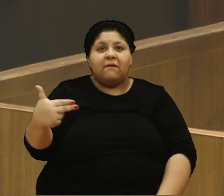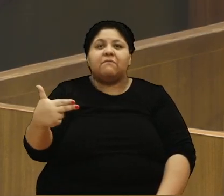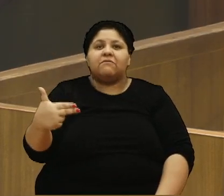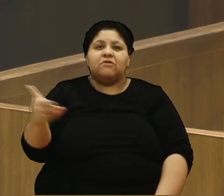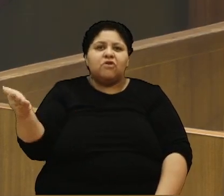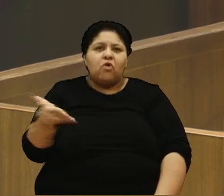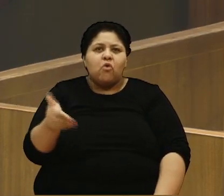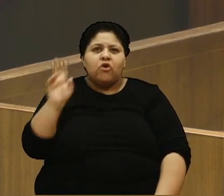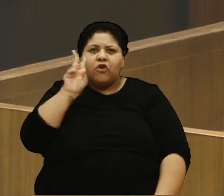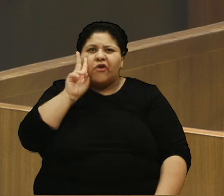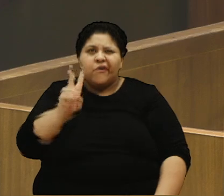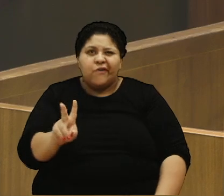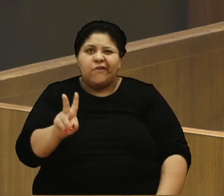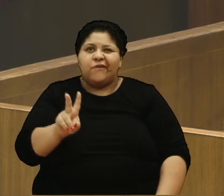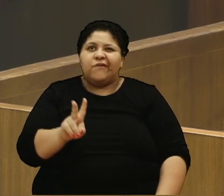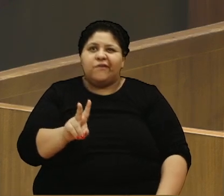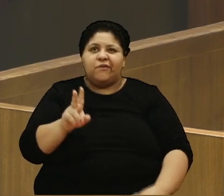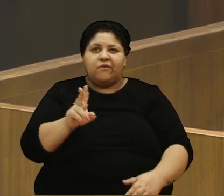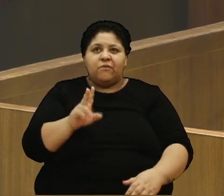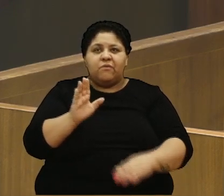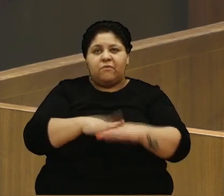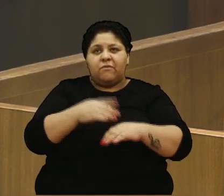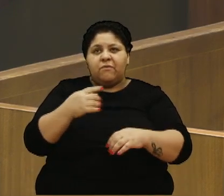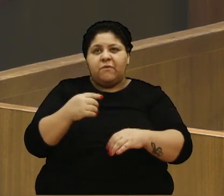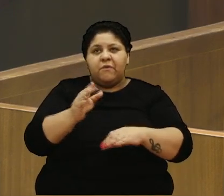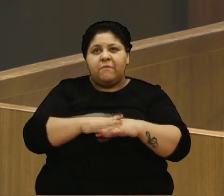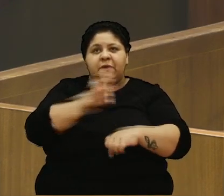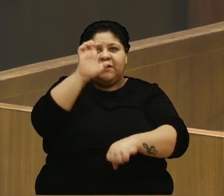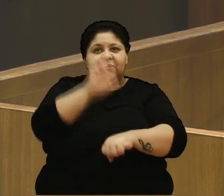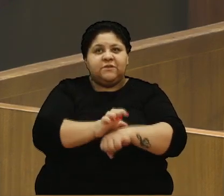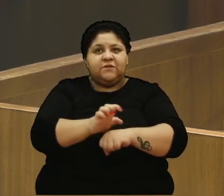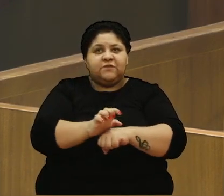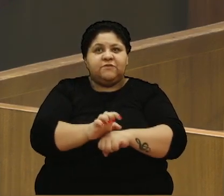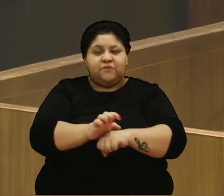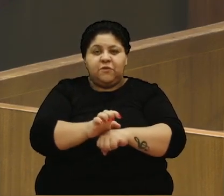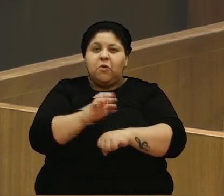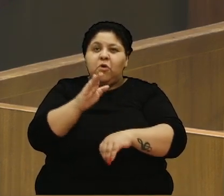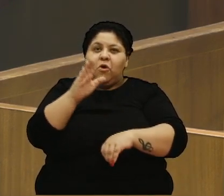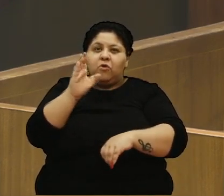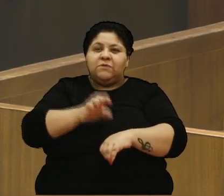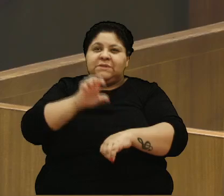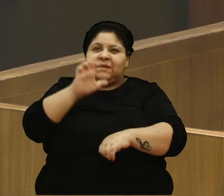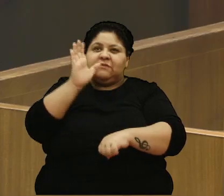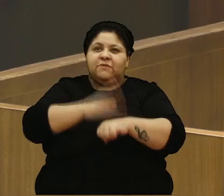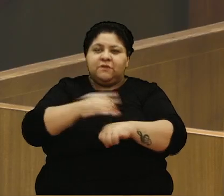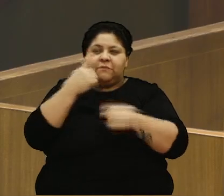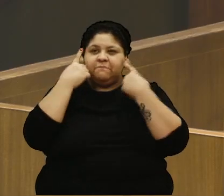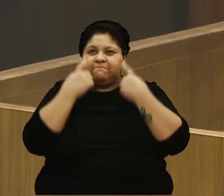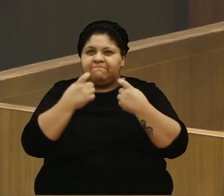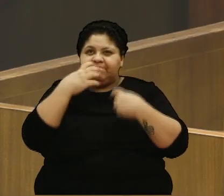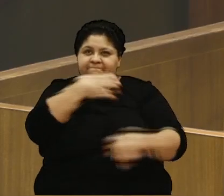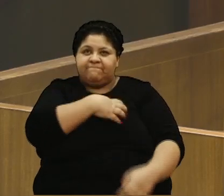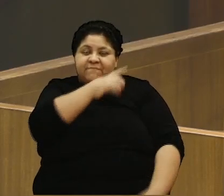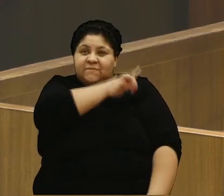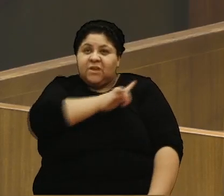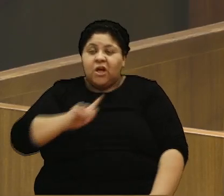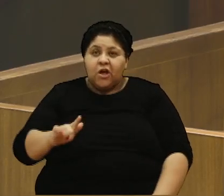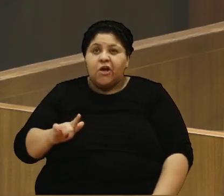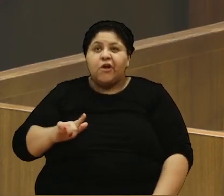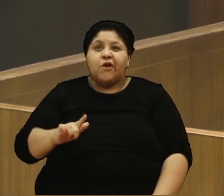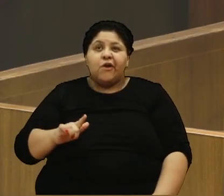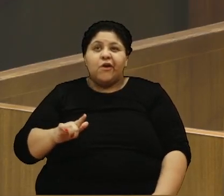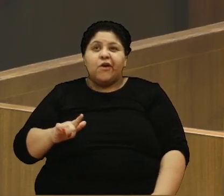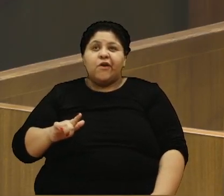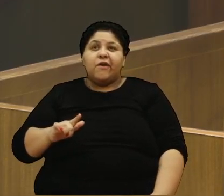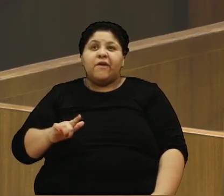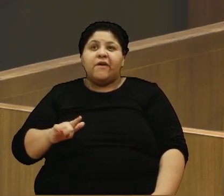hoje a gente vê o estado mais violento do Brasil, que é a Bahia, não era meu tema, mas vamos entrar lá. A Bahia é o estado mais violento, onde o governador está passando por